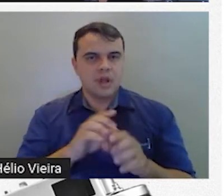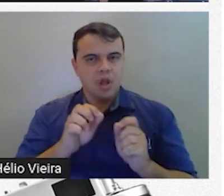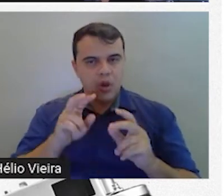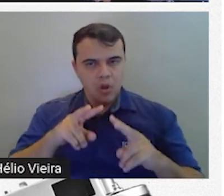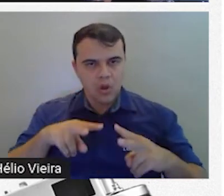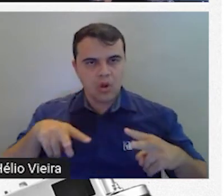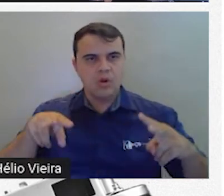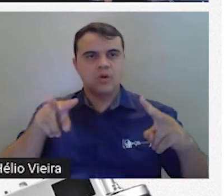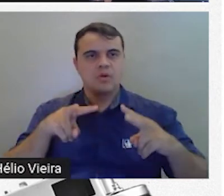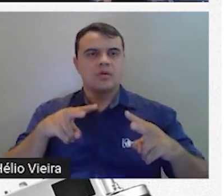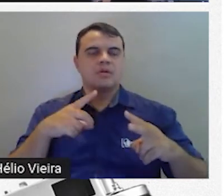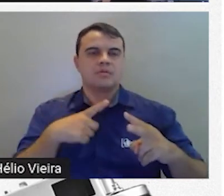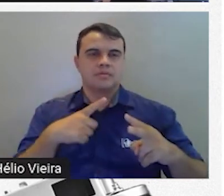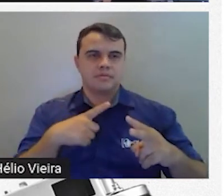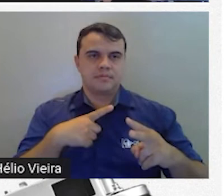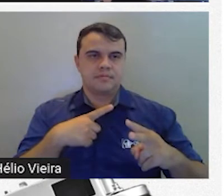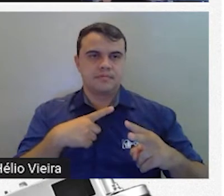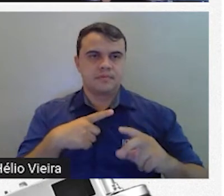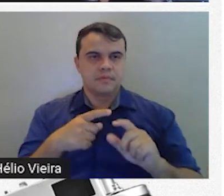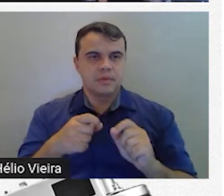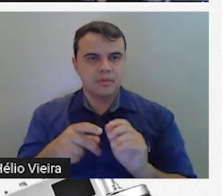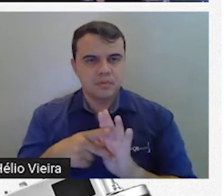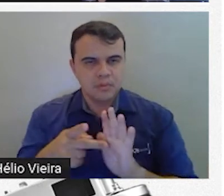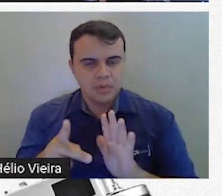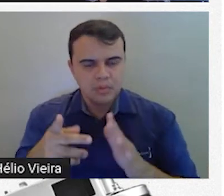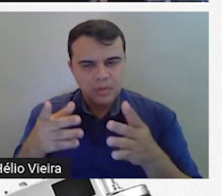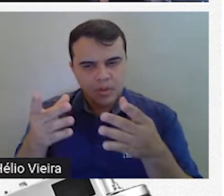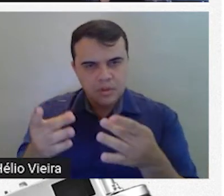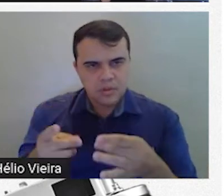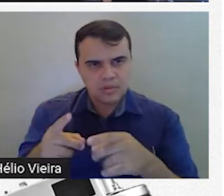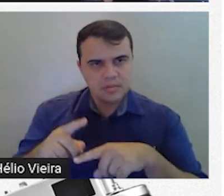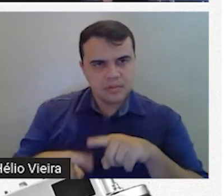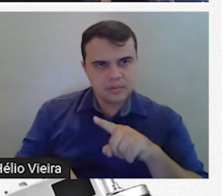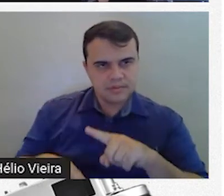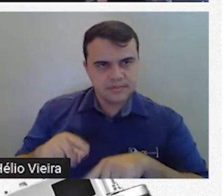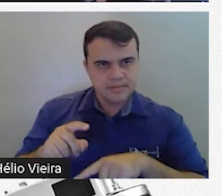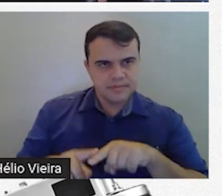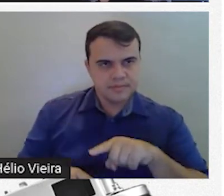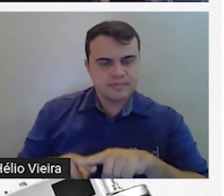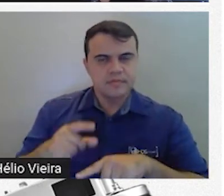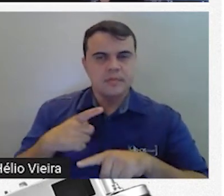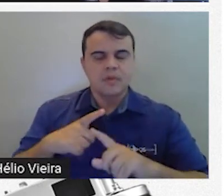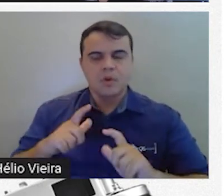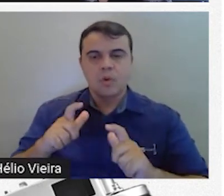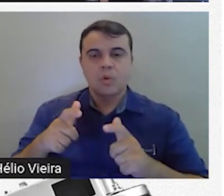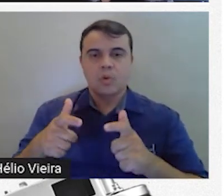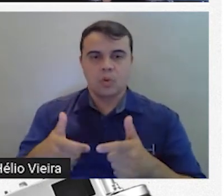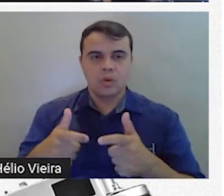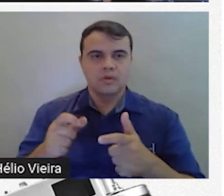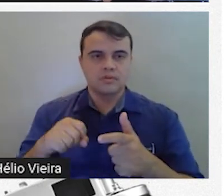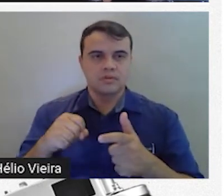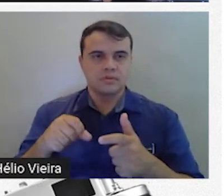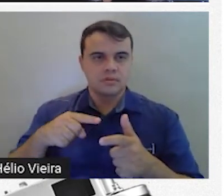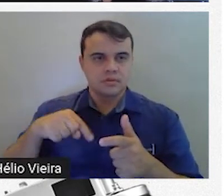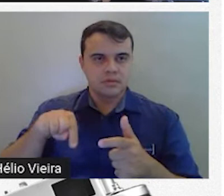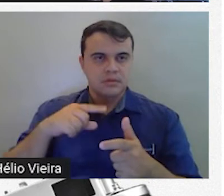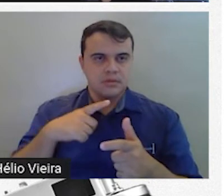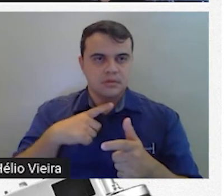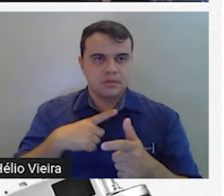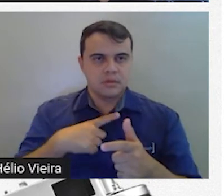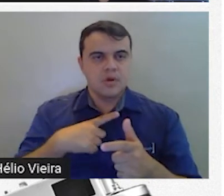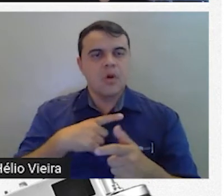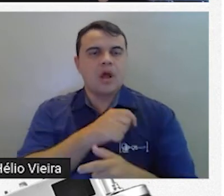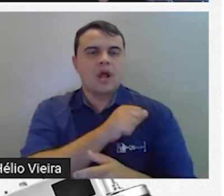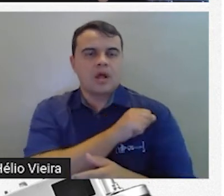olhar para aqueles objetos, para aquele ambiente onde que o